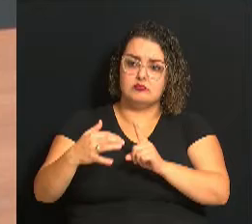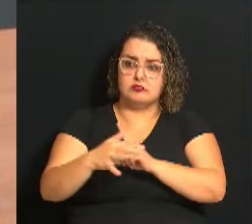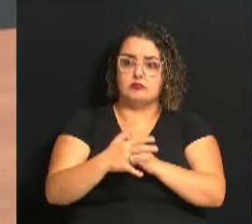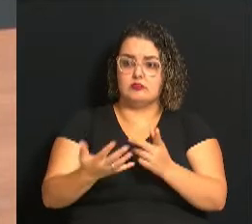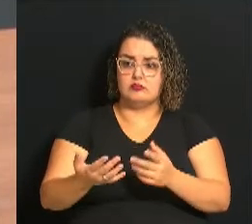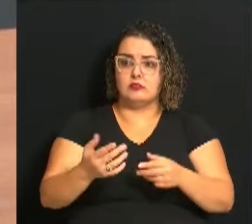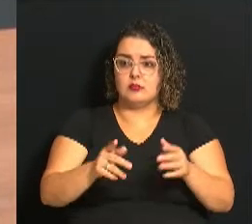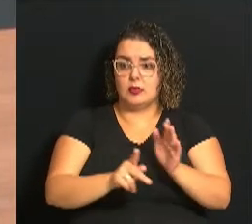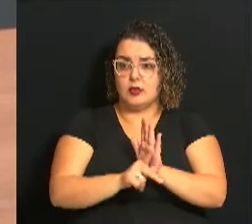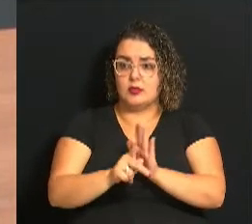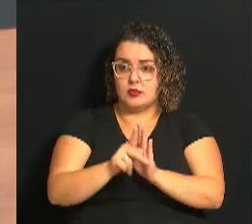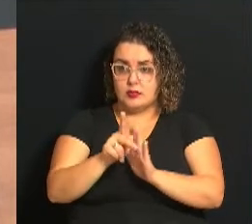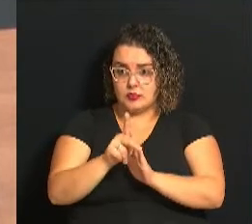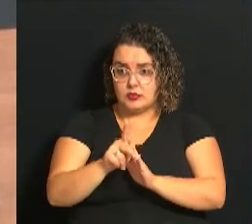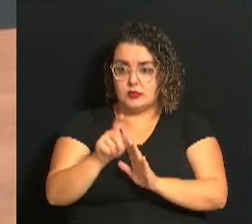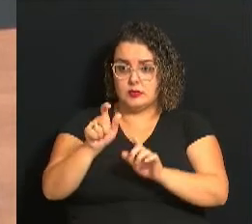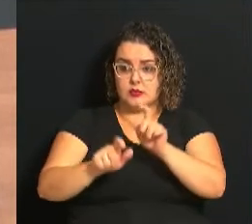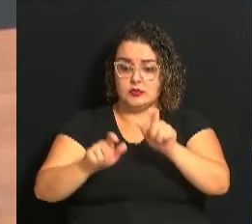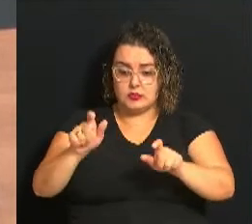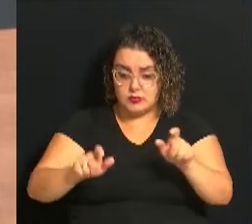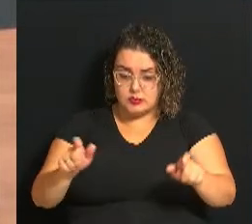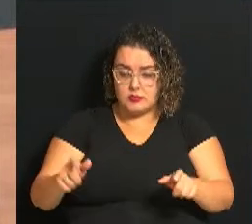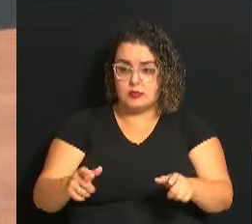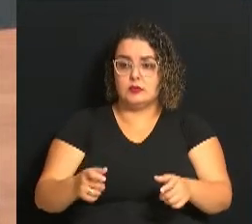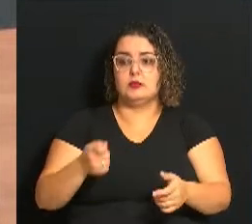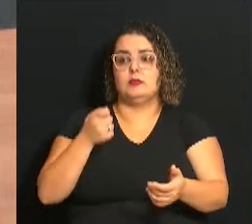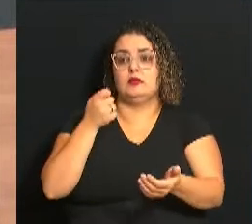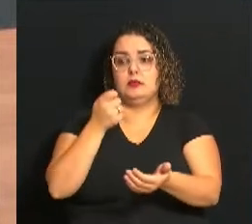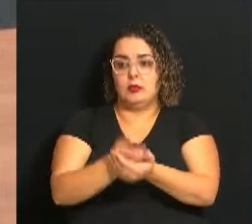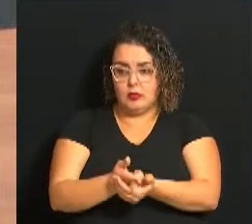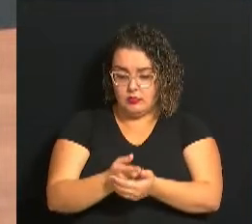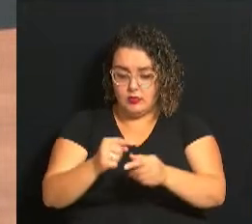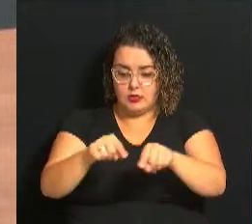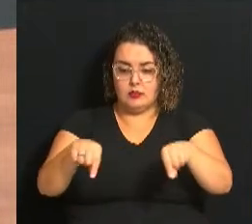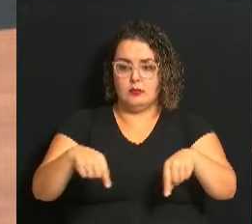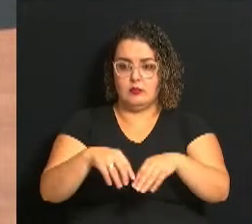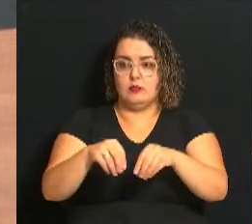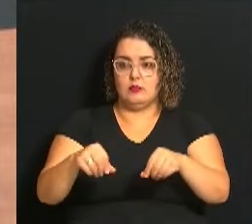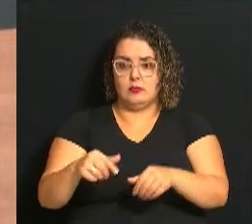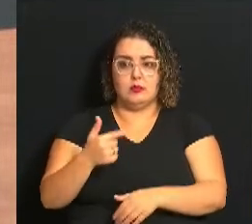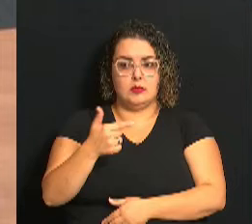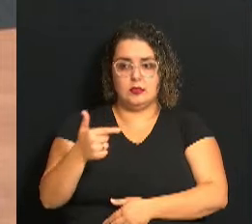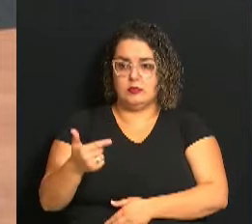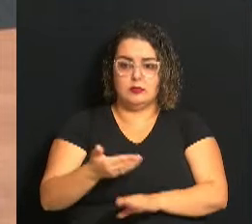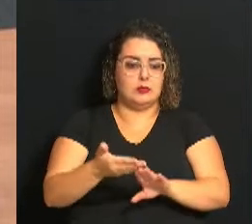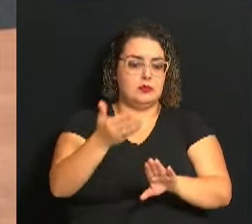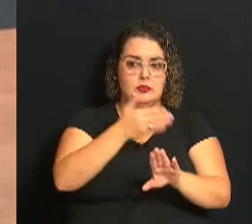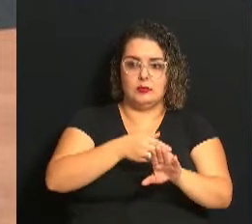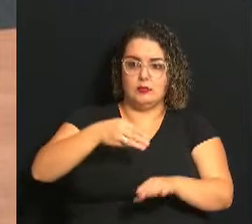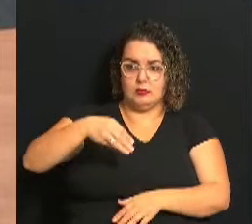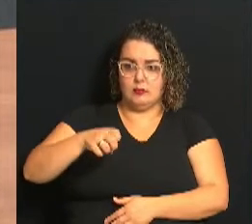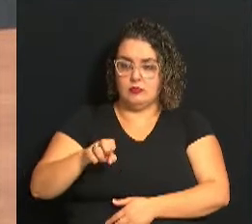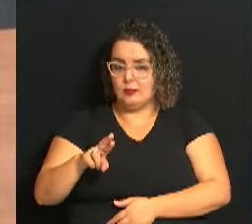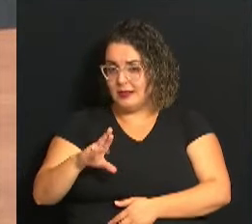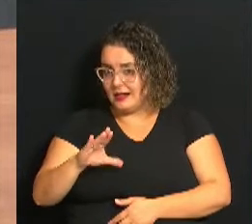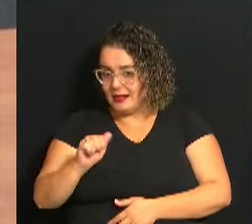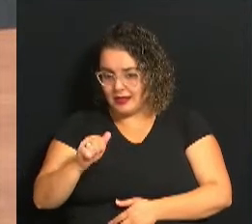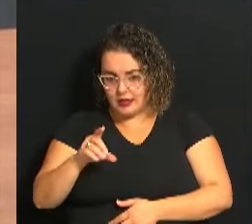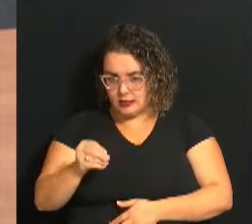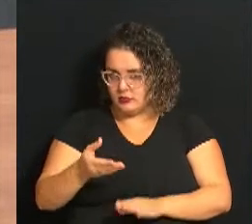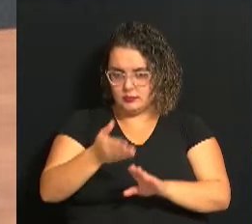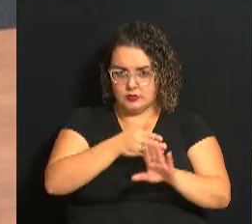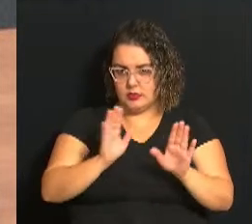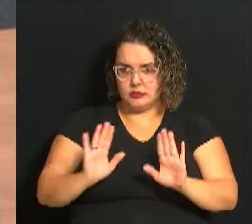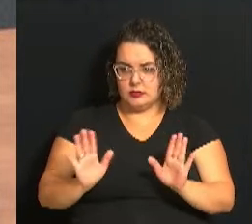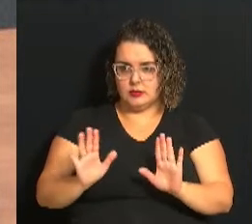projetos, realmente são pessoas que adquiriram, nós não temos nenhum mercado por trás disso, isso que eu gostaria de deixar claro,